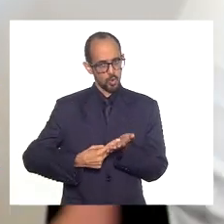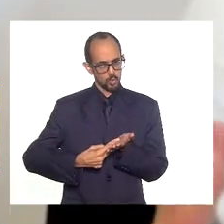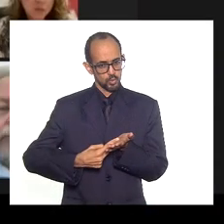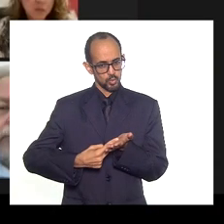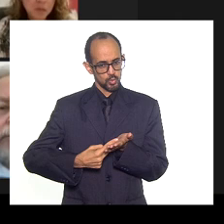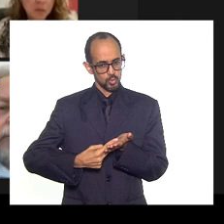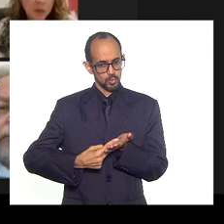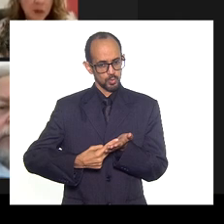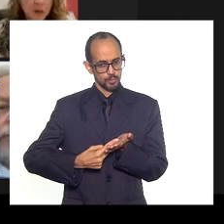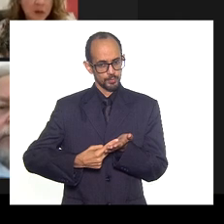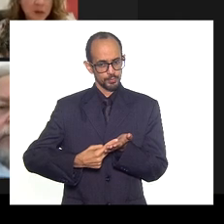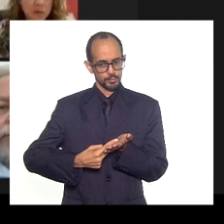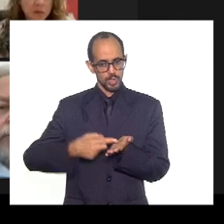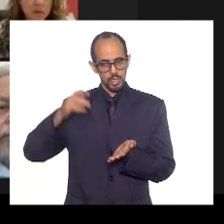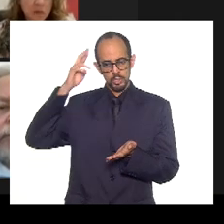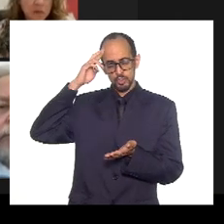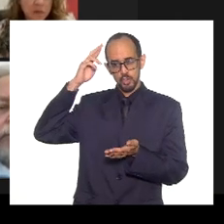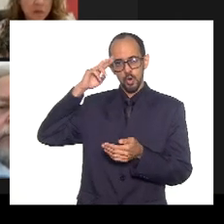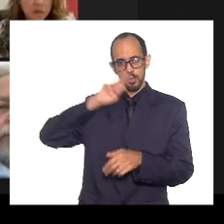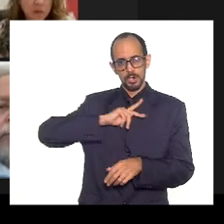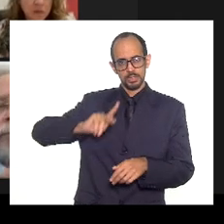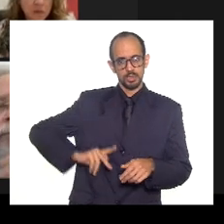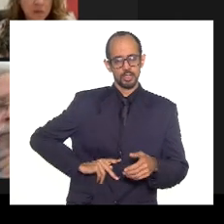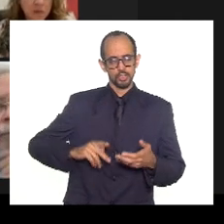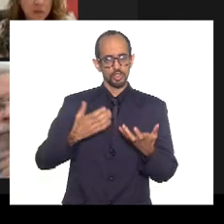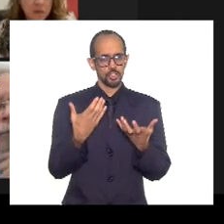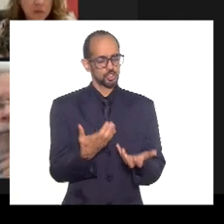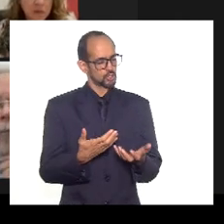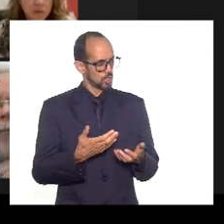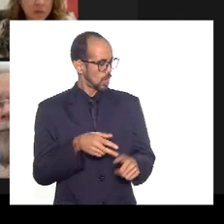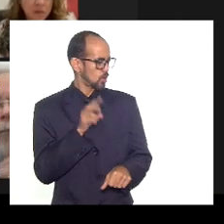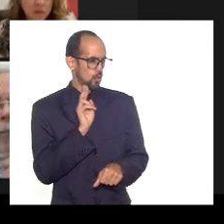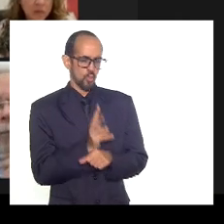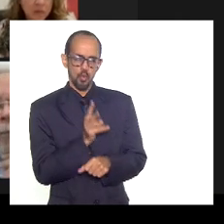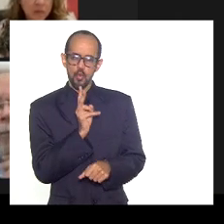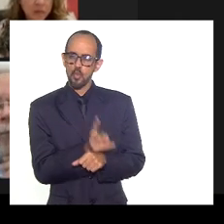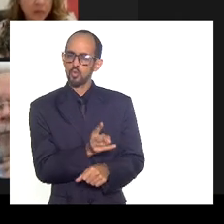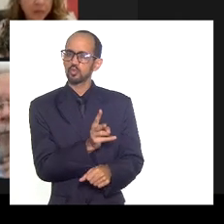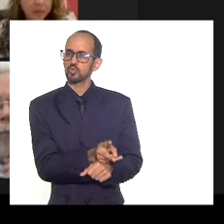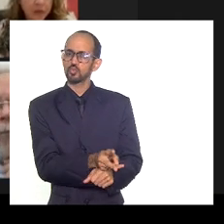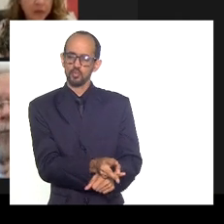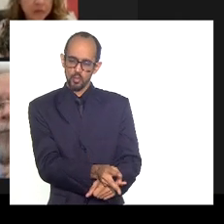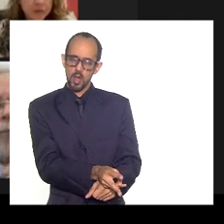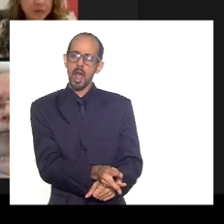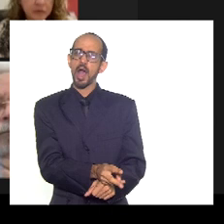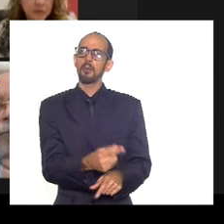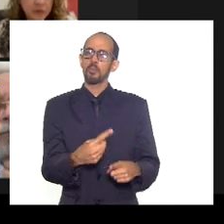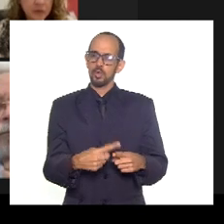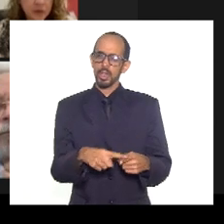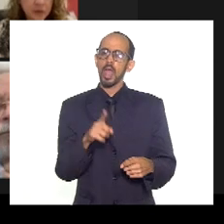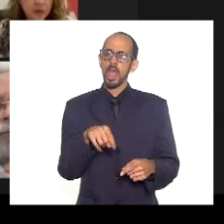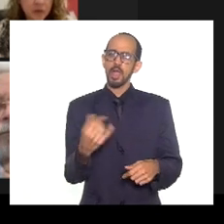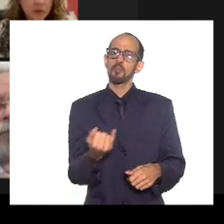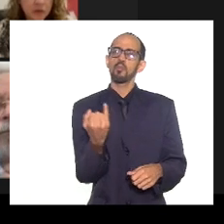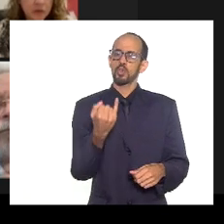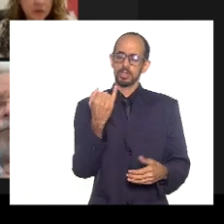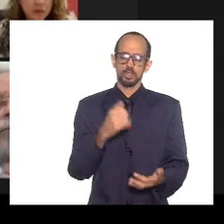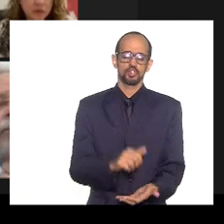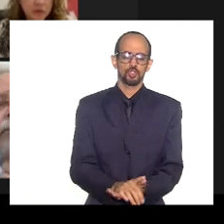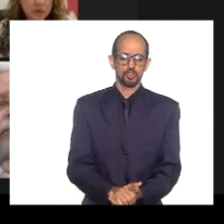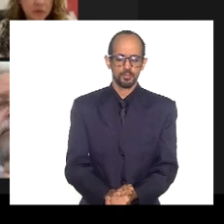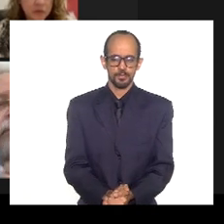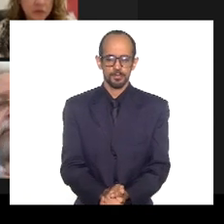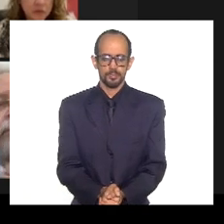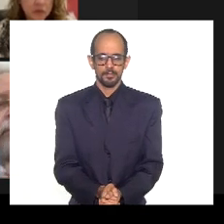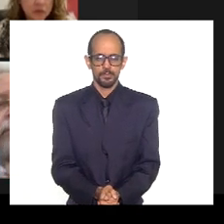Senhor presidente, a gente gostaria de defender os destaques, porque consideramos muito relevantes. Ok. Então,